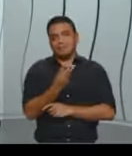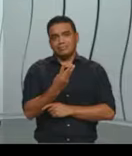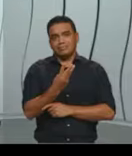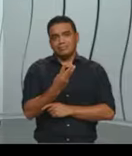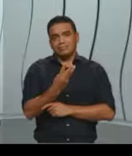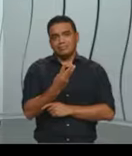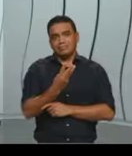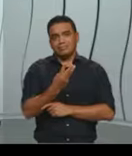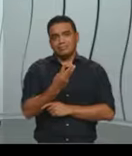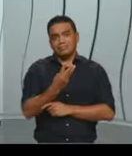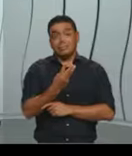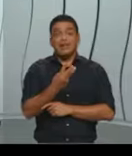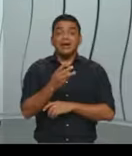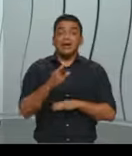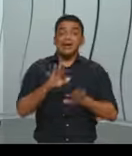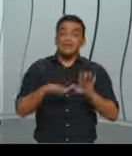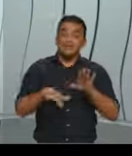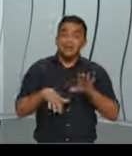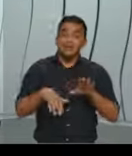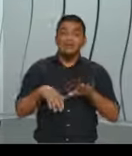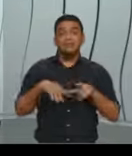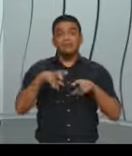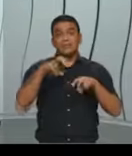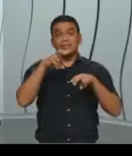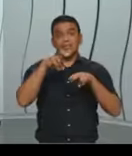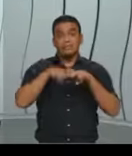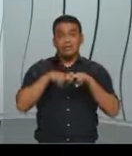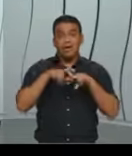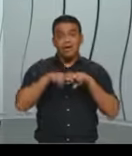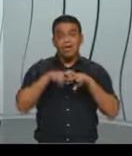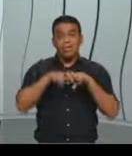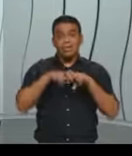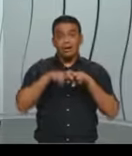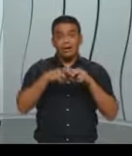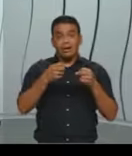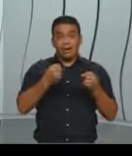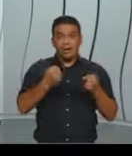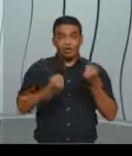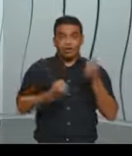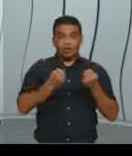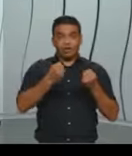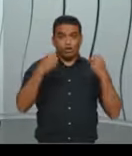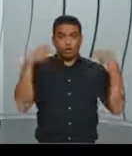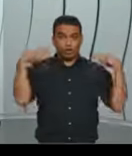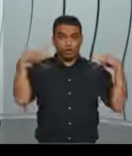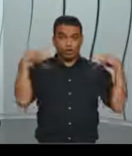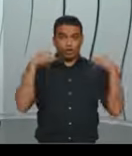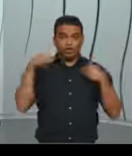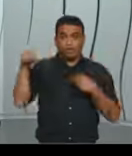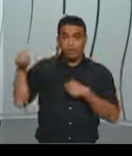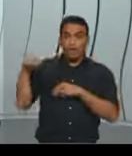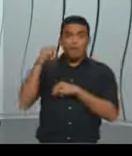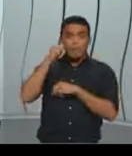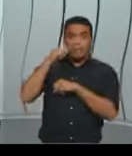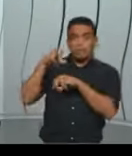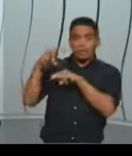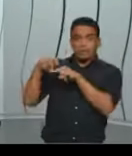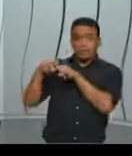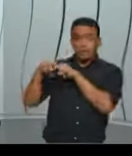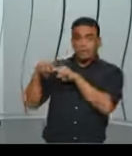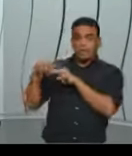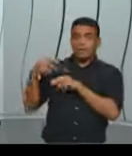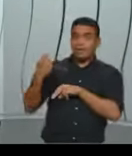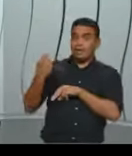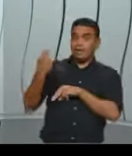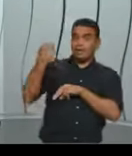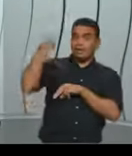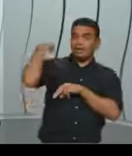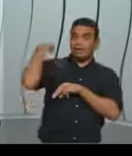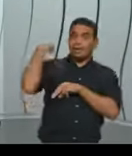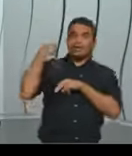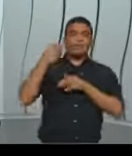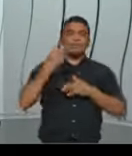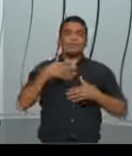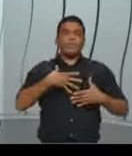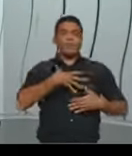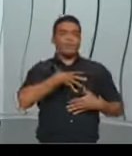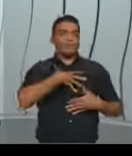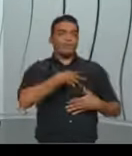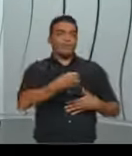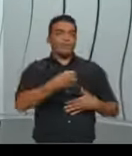Geralmente a gente ocupa os mesmos lugares. Eu dirigindo e minha esposa do meu lado direito e o Lucas na cadeirinha